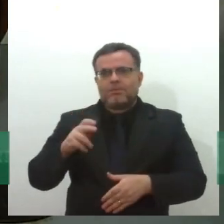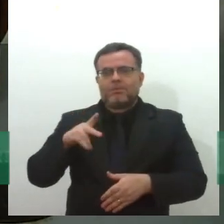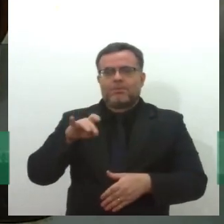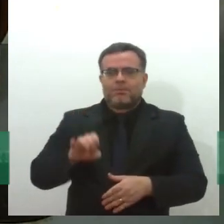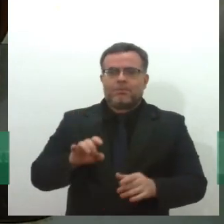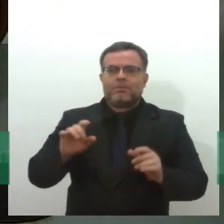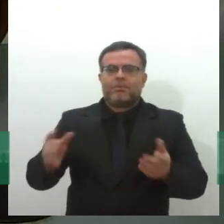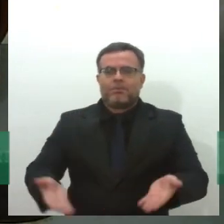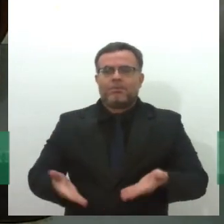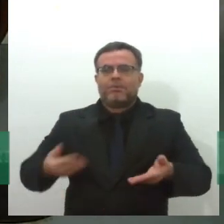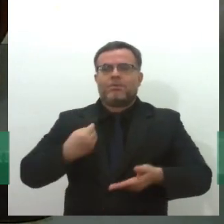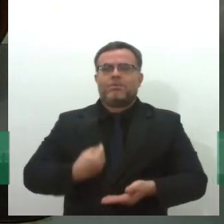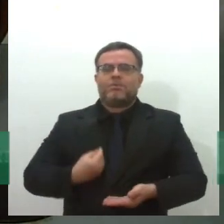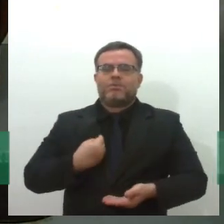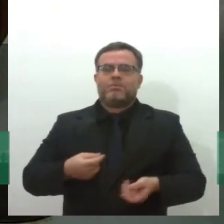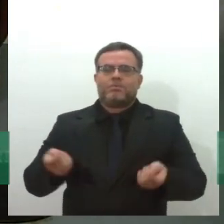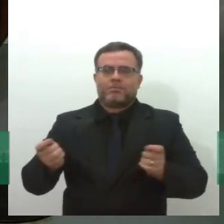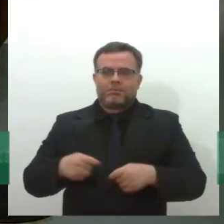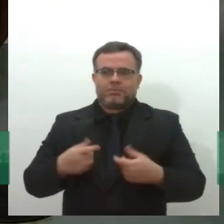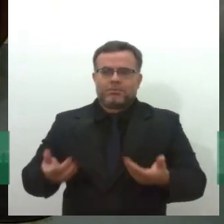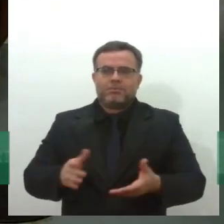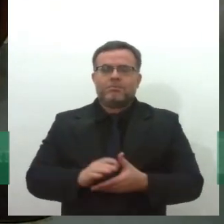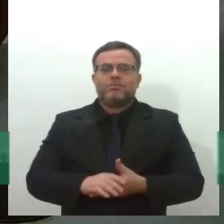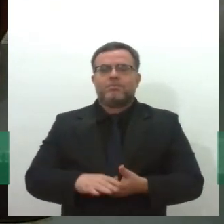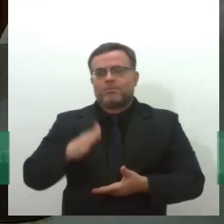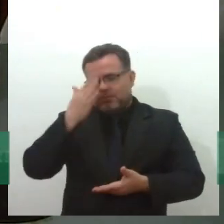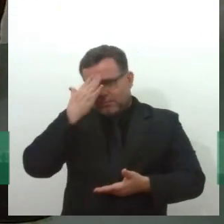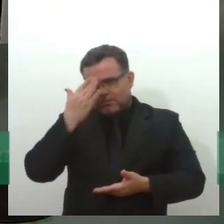sua participação aqui no Congresso em Pauta.